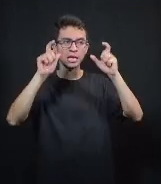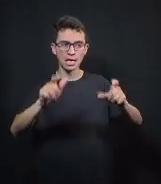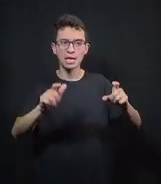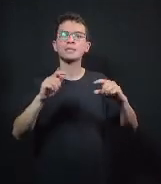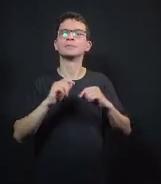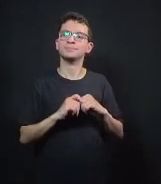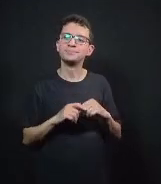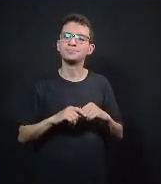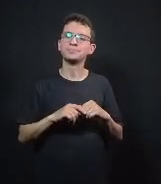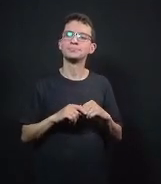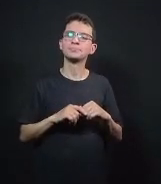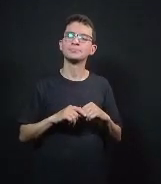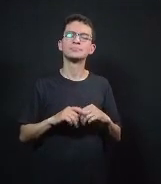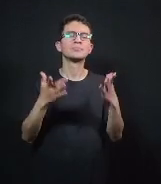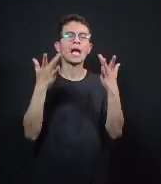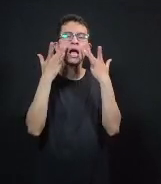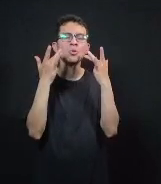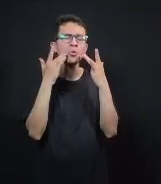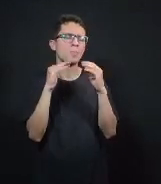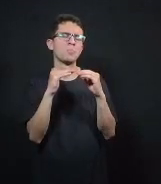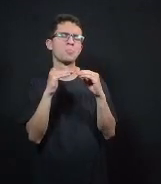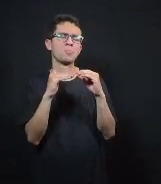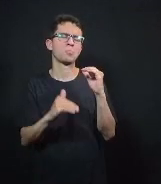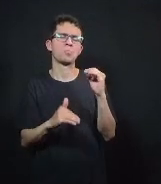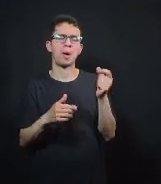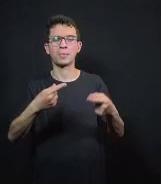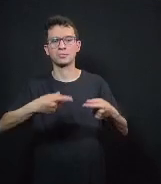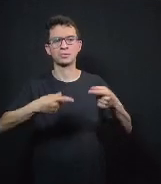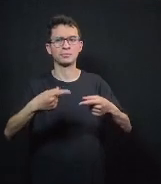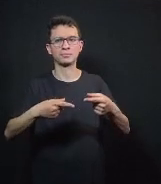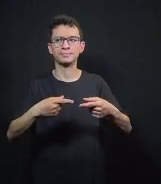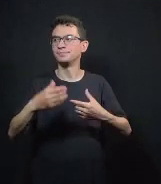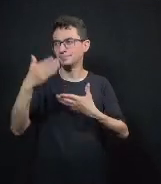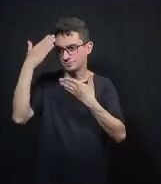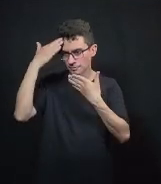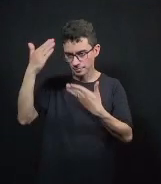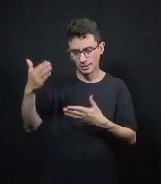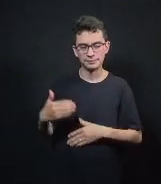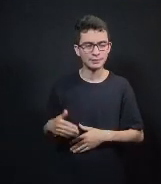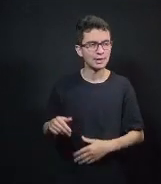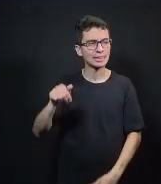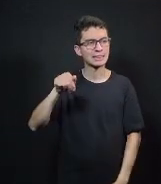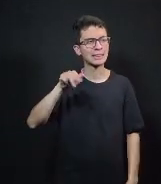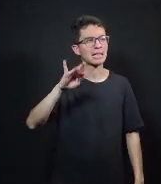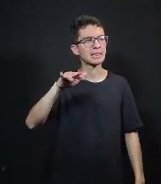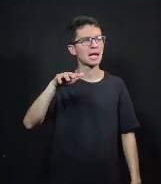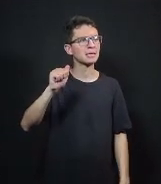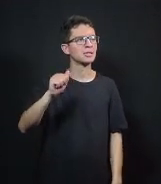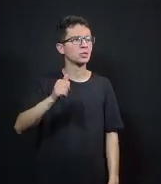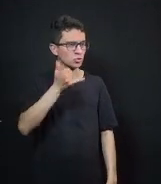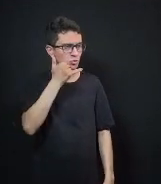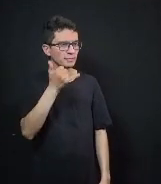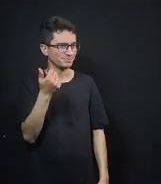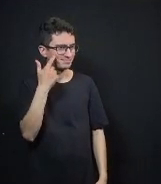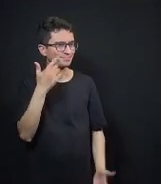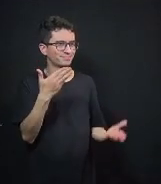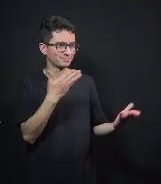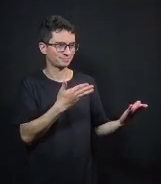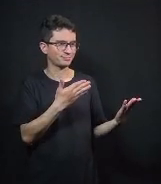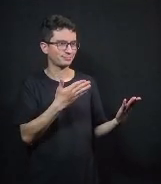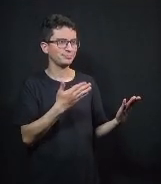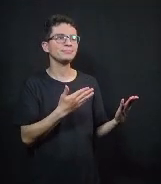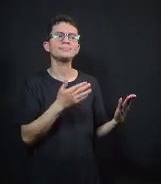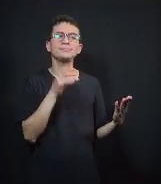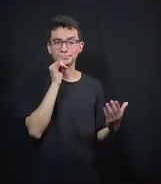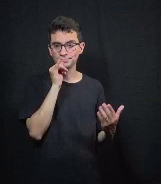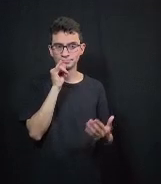ator menos político. É só isso. Obrigado, Pablo. Natália, quando você fala em alfabetização, você está falando em você, o